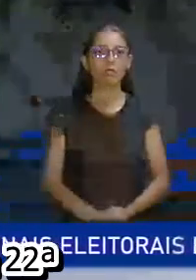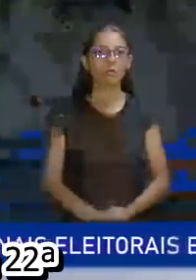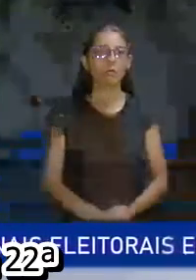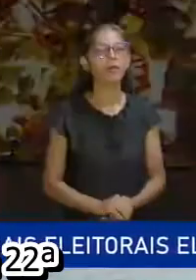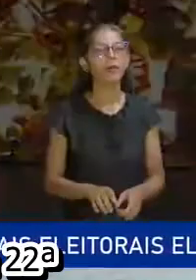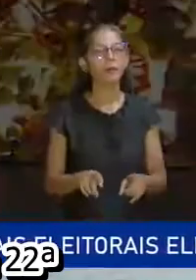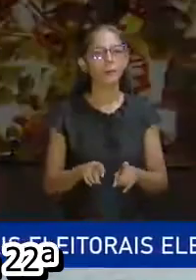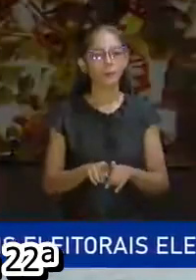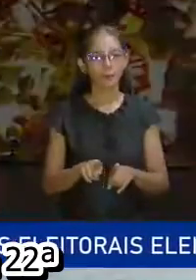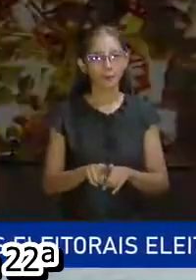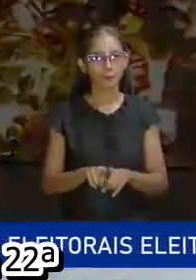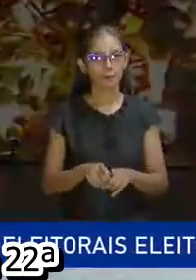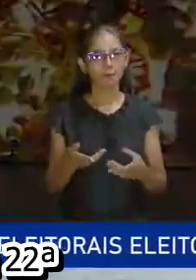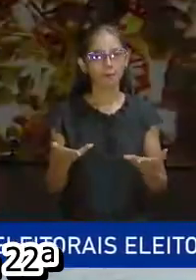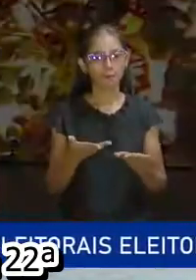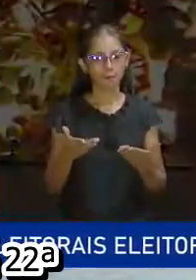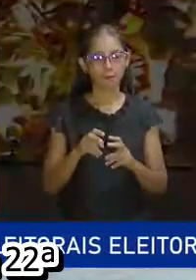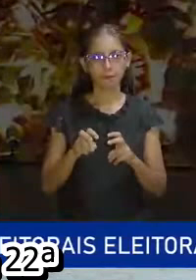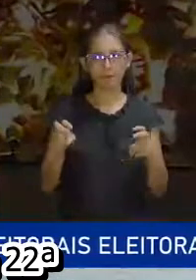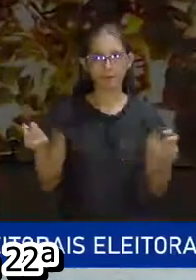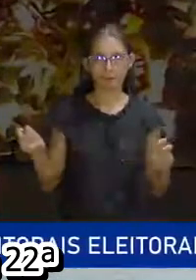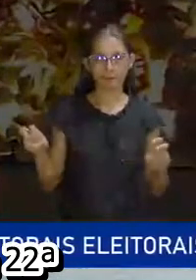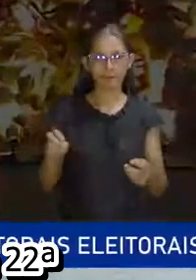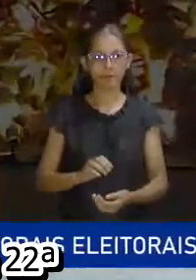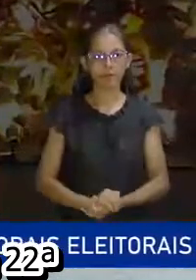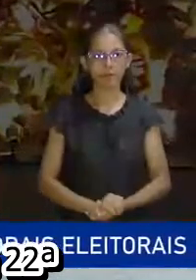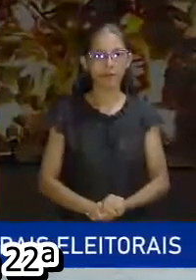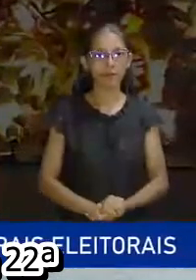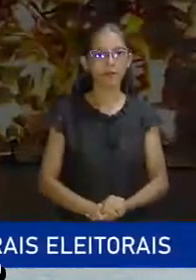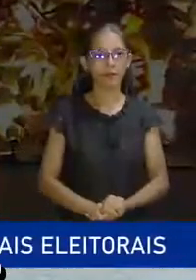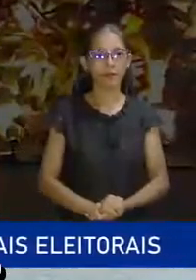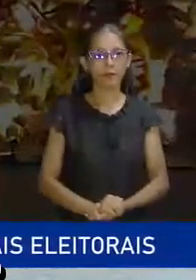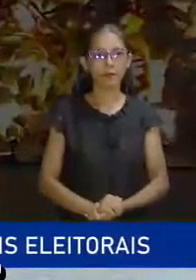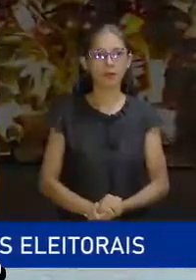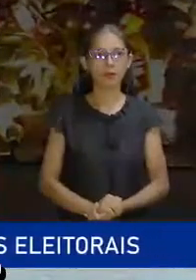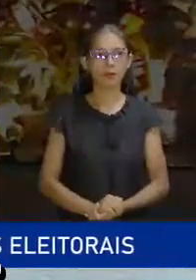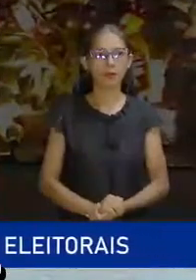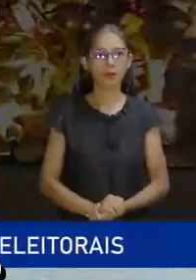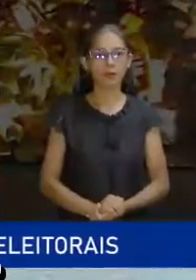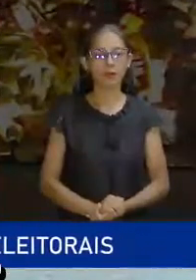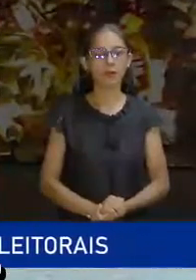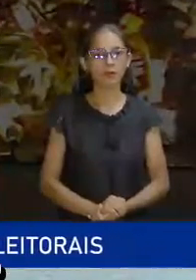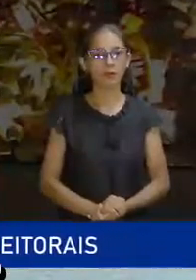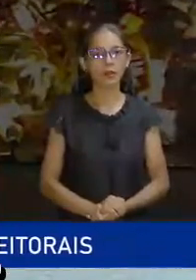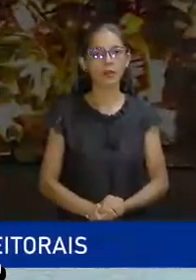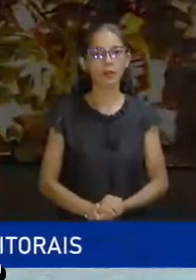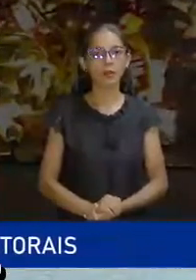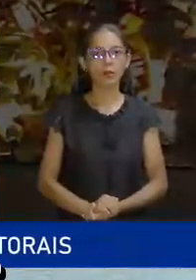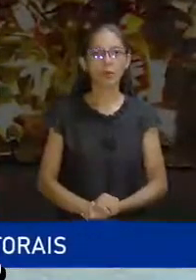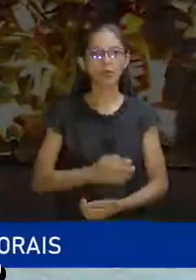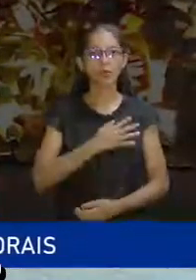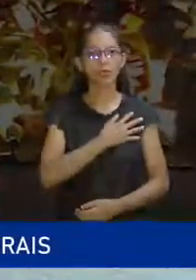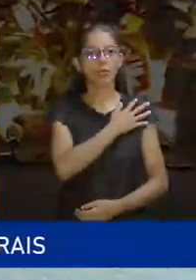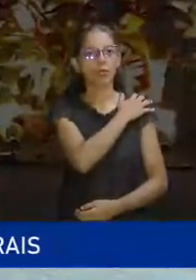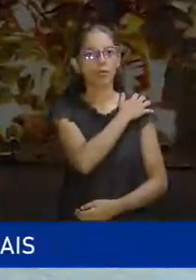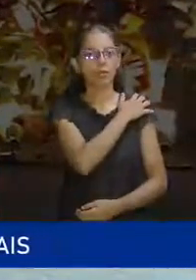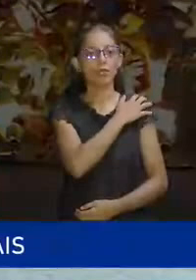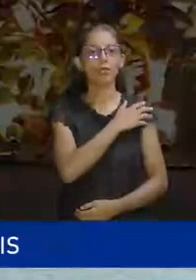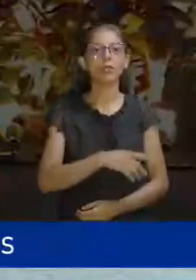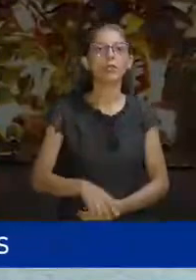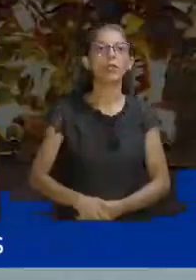E também nos prestigiando está o comandante da 22ª Brigada de Infantaria e Selva, General